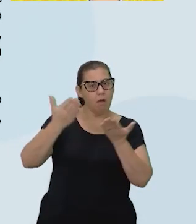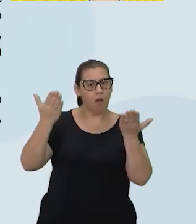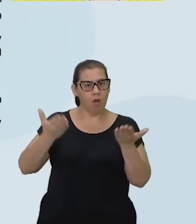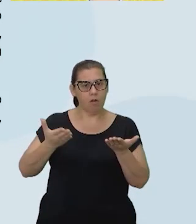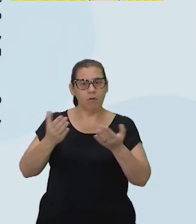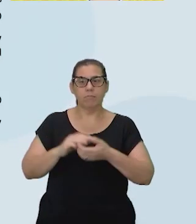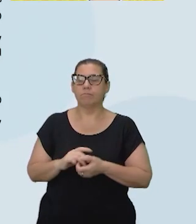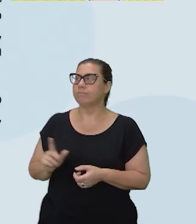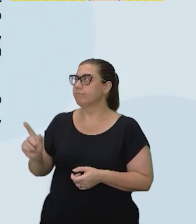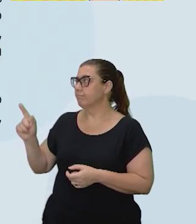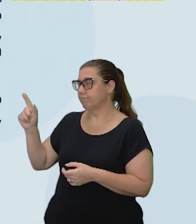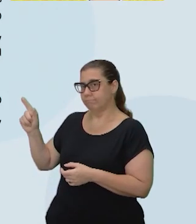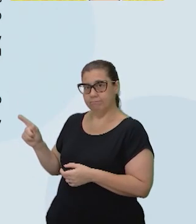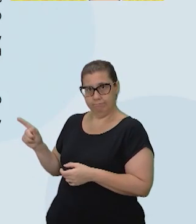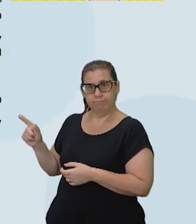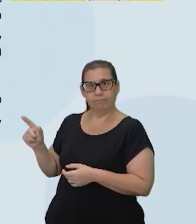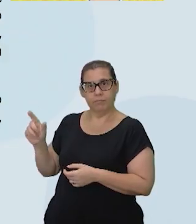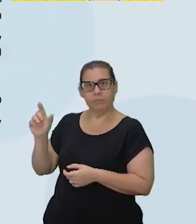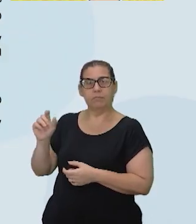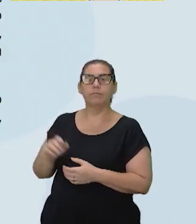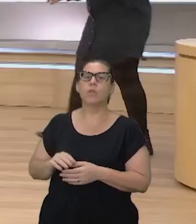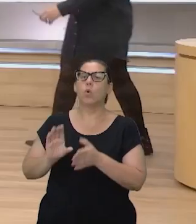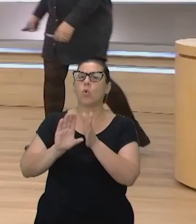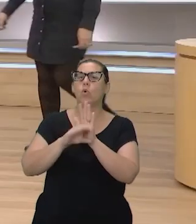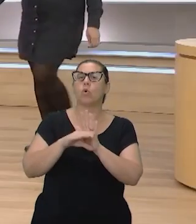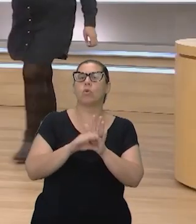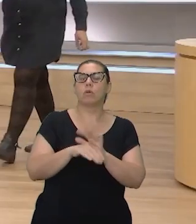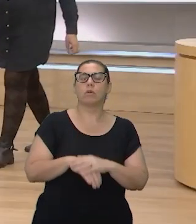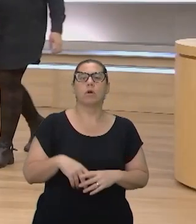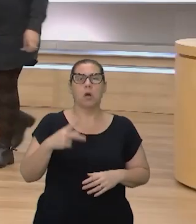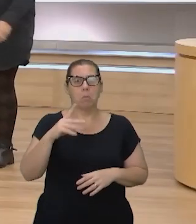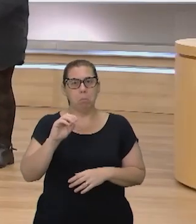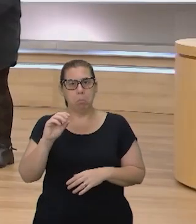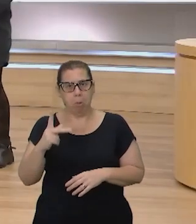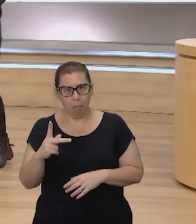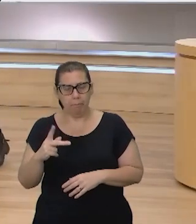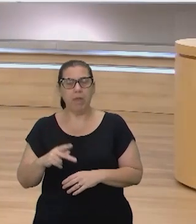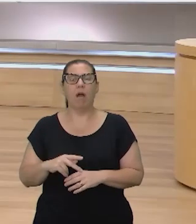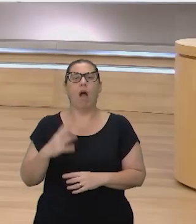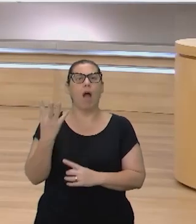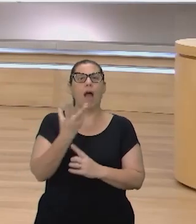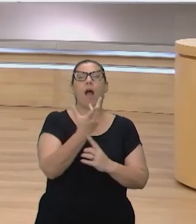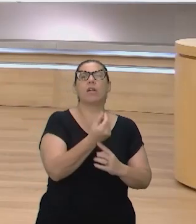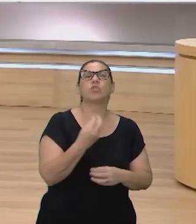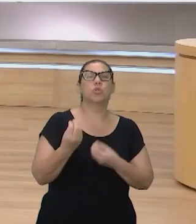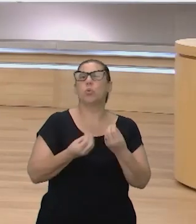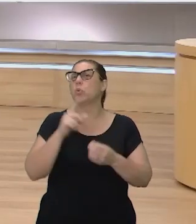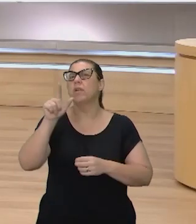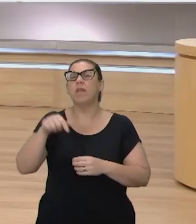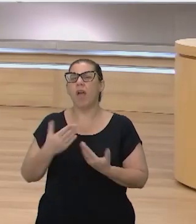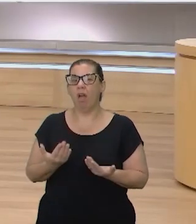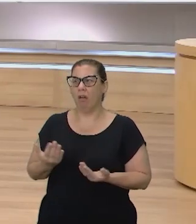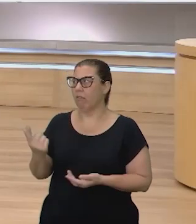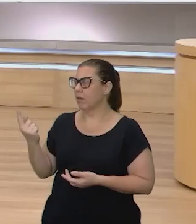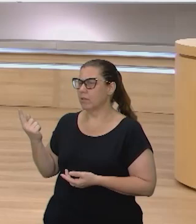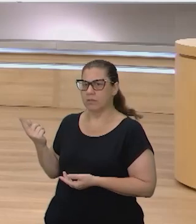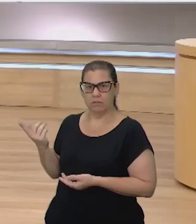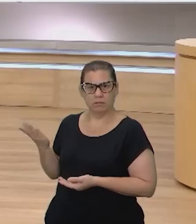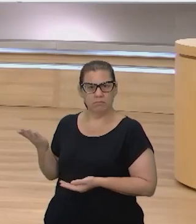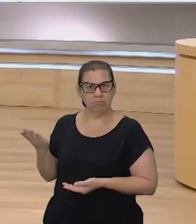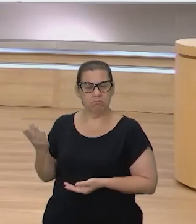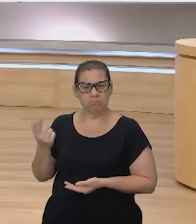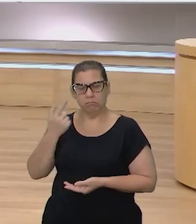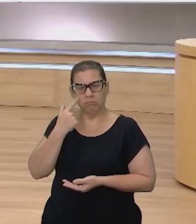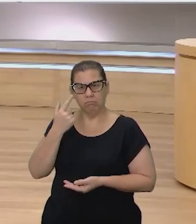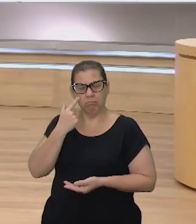já com o primeiro conceito da aula de hoje, que é o conceito de pop art, tá bom? Então, o que vem a ser a pop art, né?